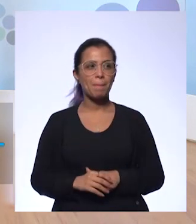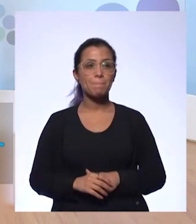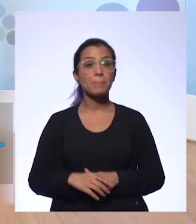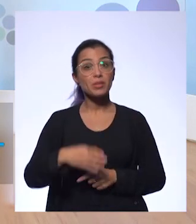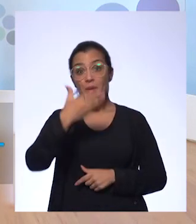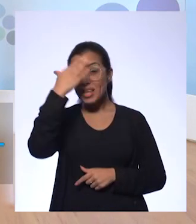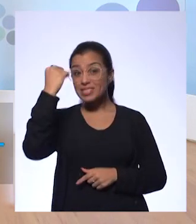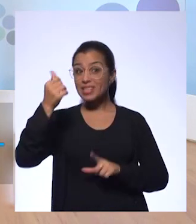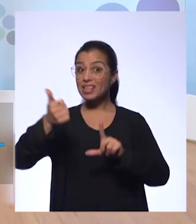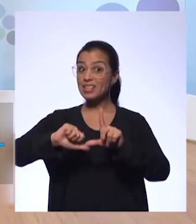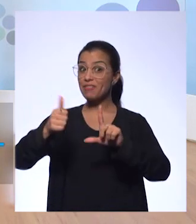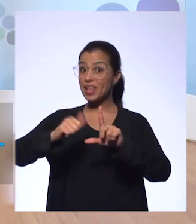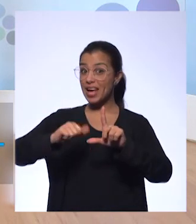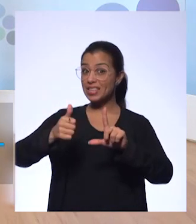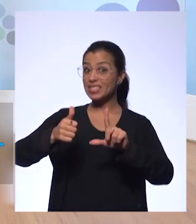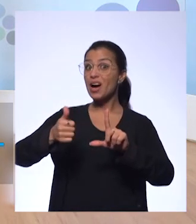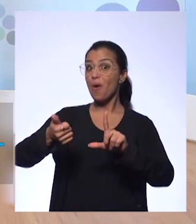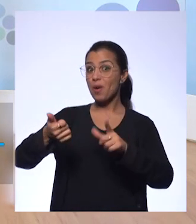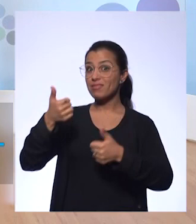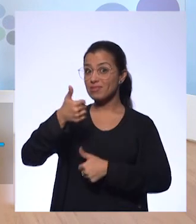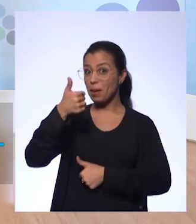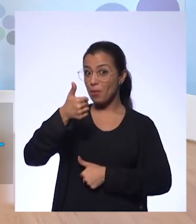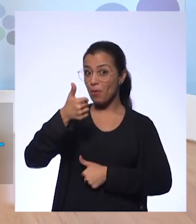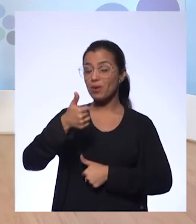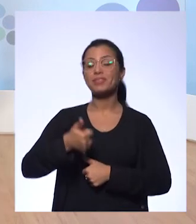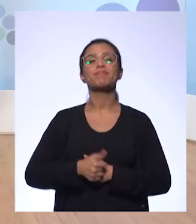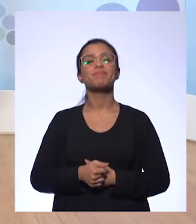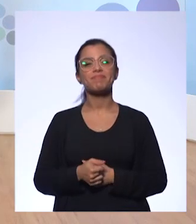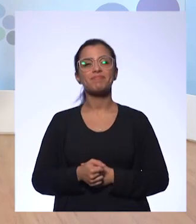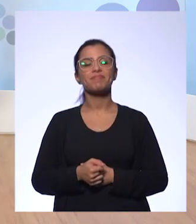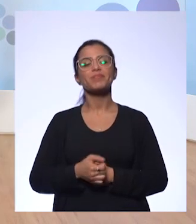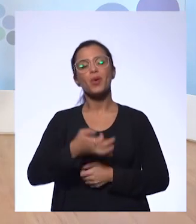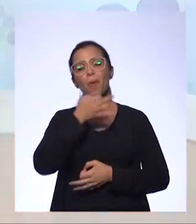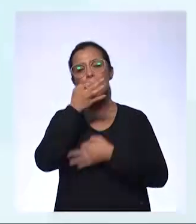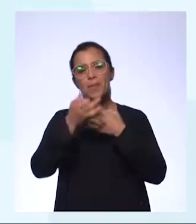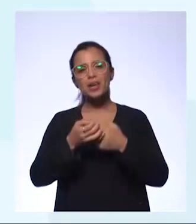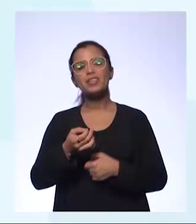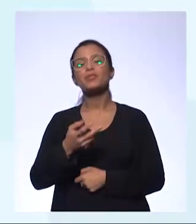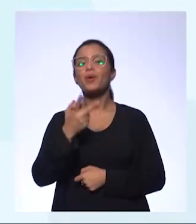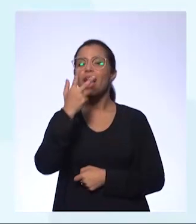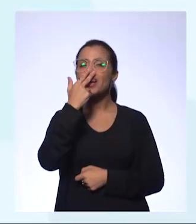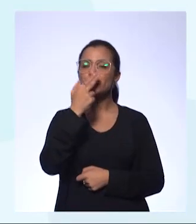Não Até a esqueça de avaliar próxima. a gente aí como foi a aula, hein? Coloque aí o seu comentário, o que você